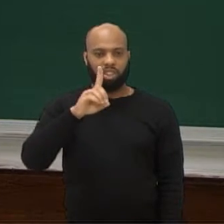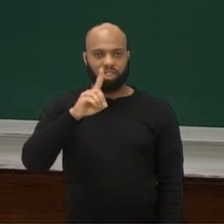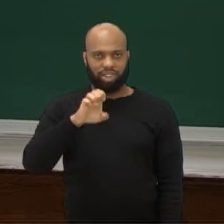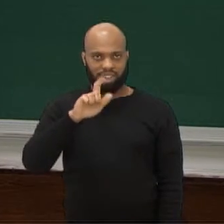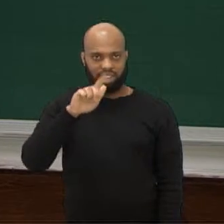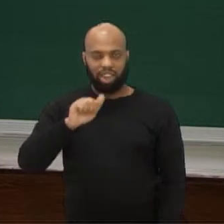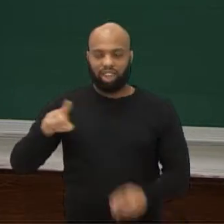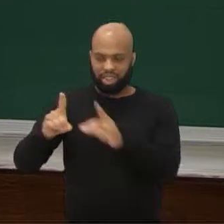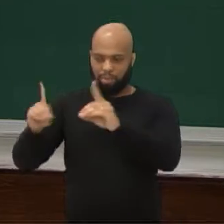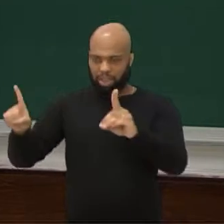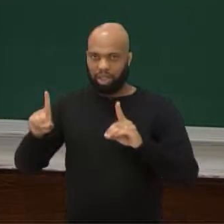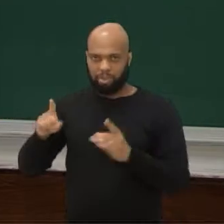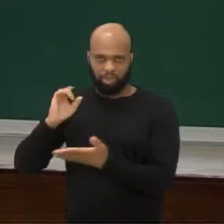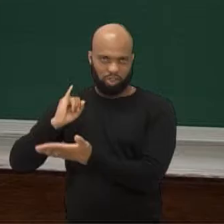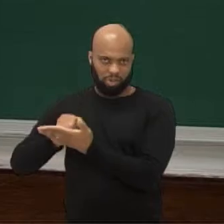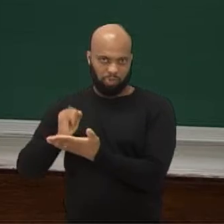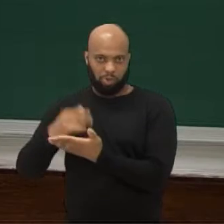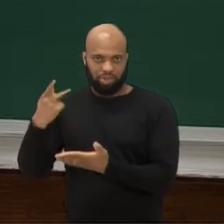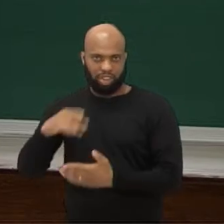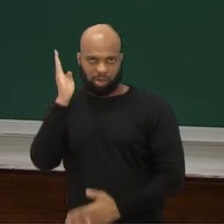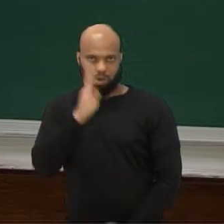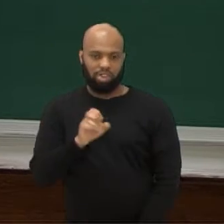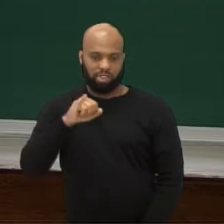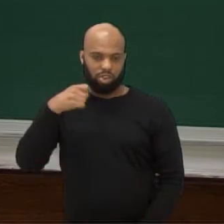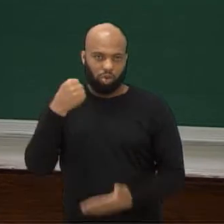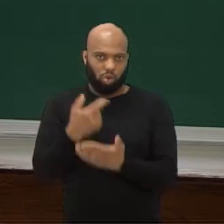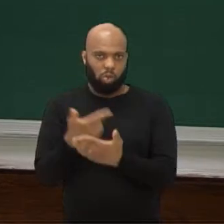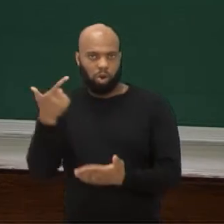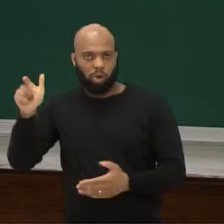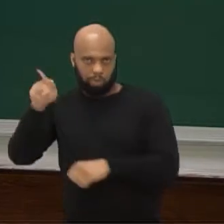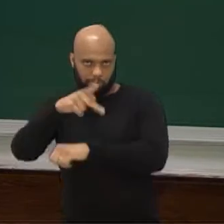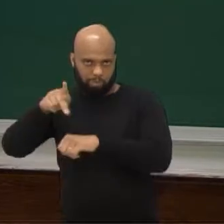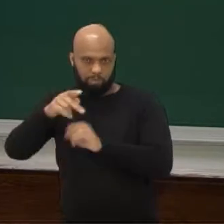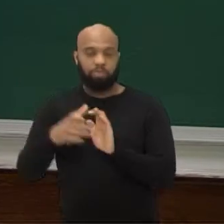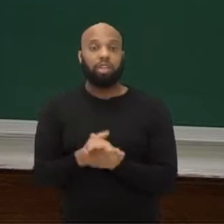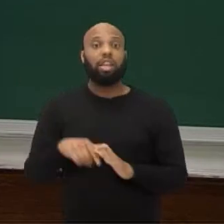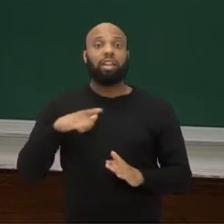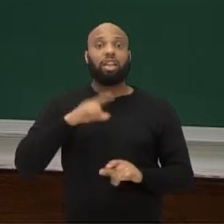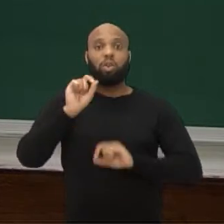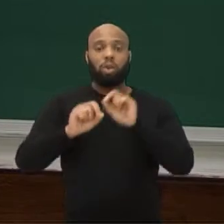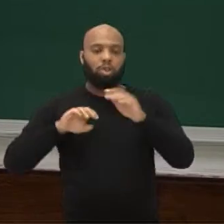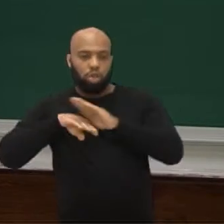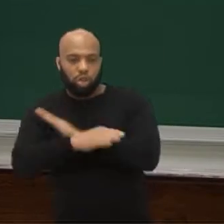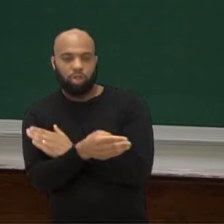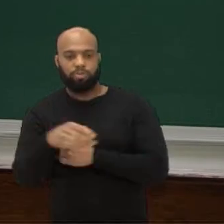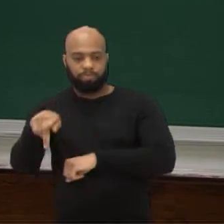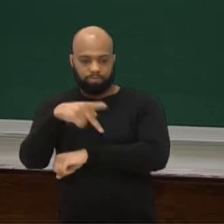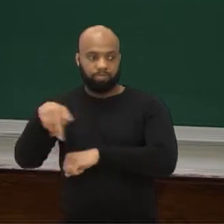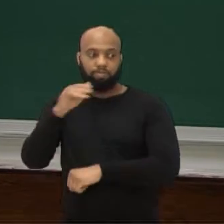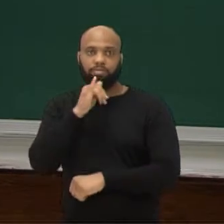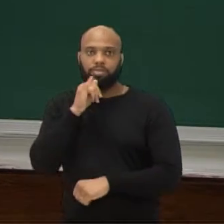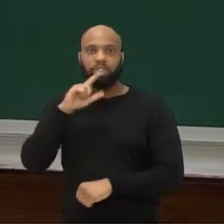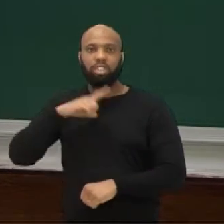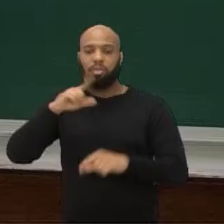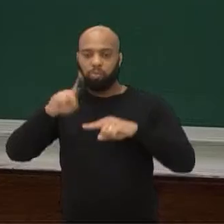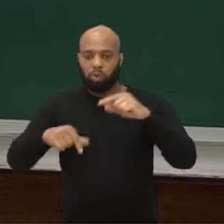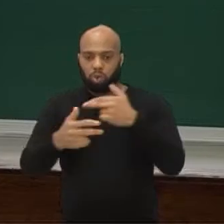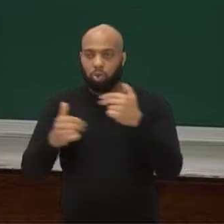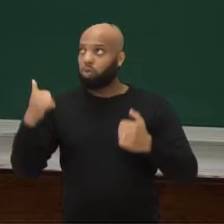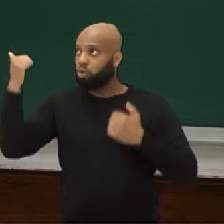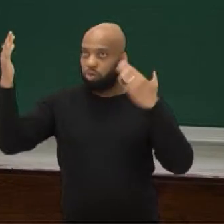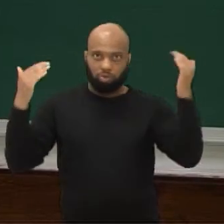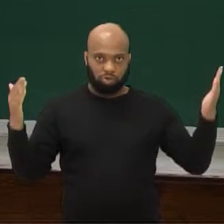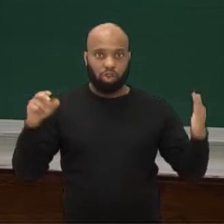quero relembrar? Porque é um costume entre os países o quê? Produto que vem de